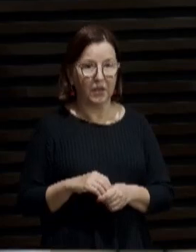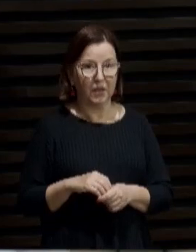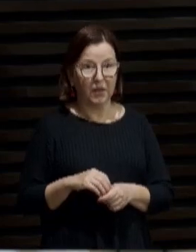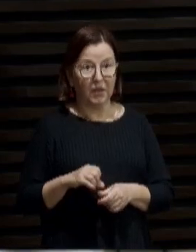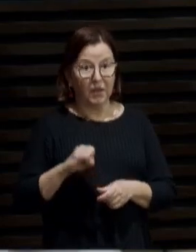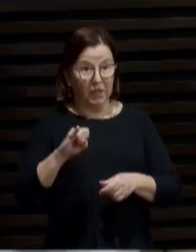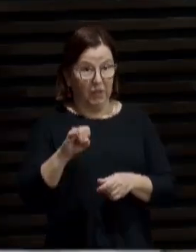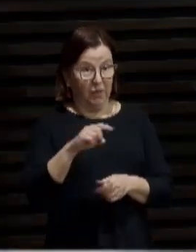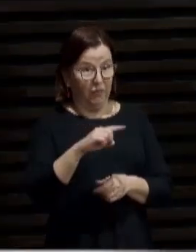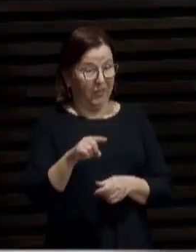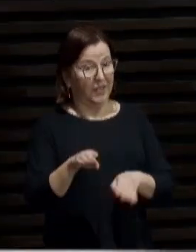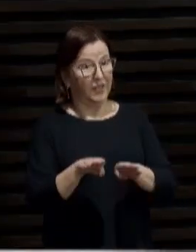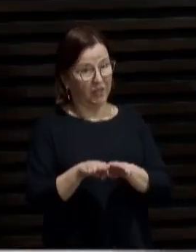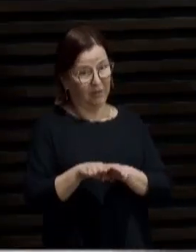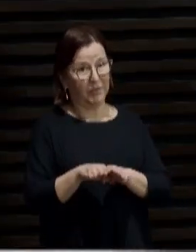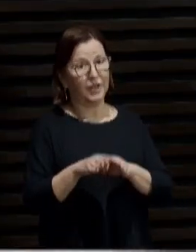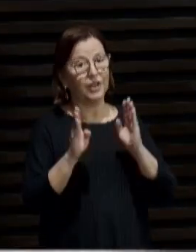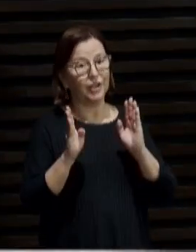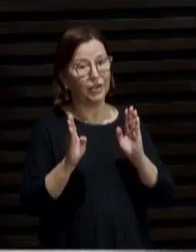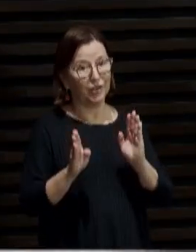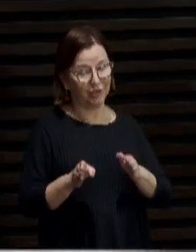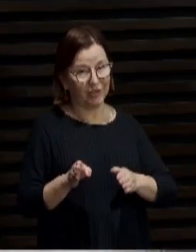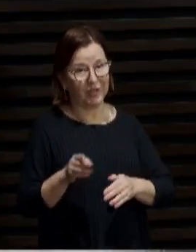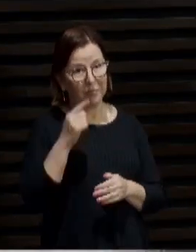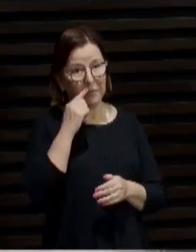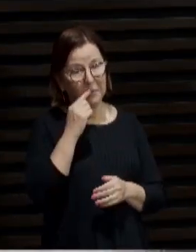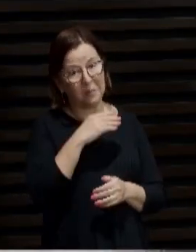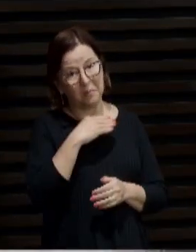do pai, é misericórdia. Mas aí,